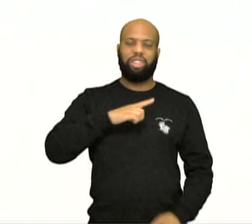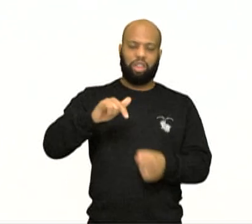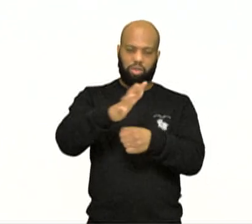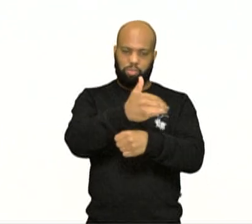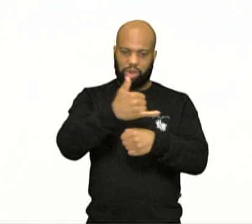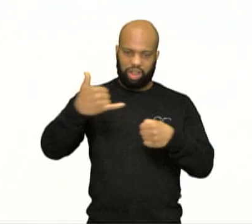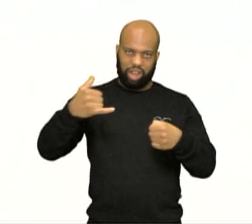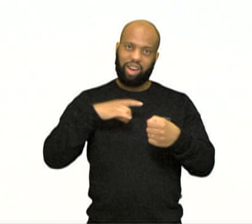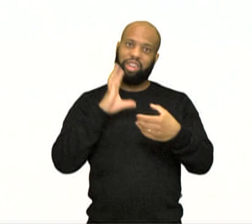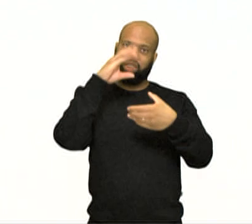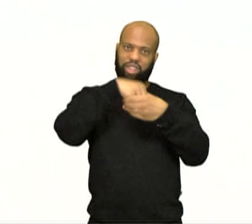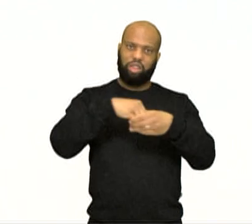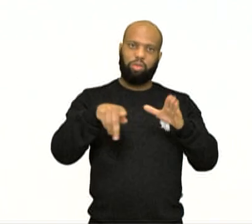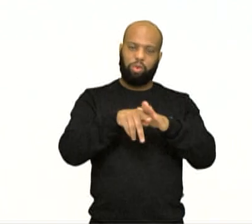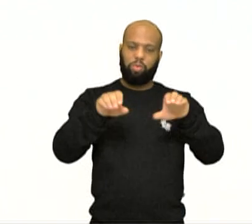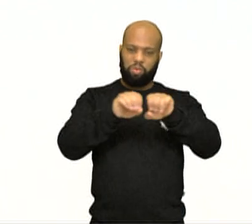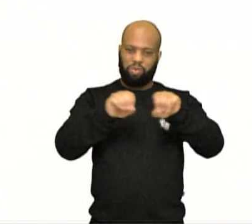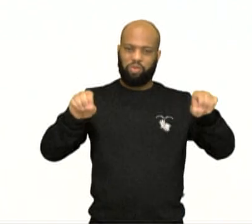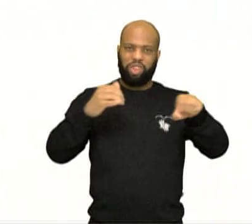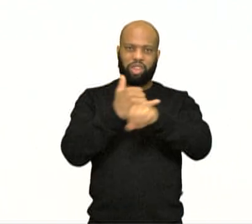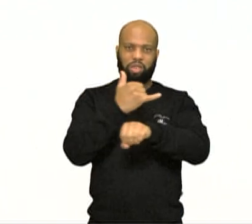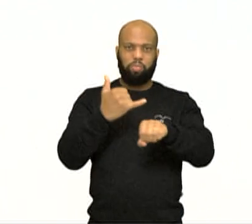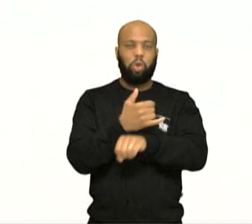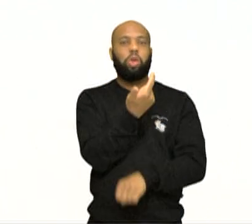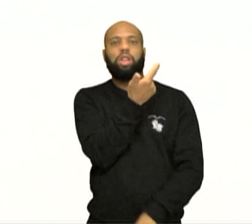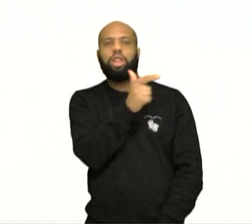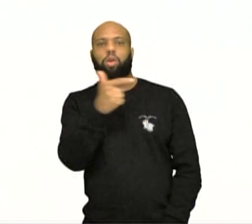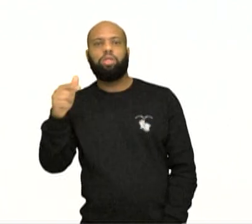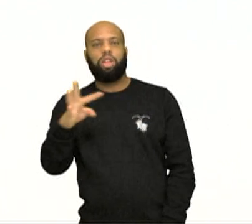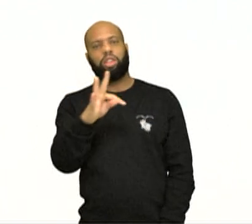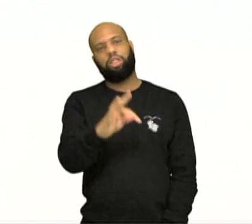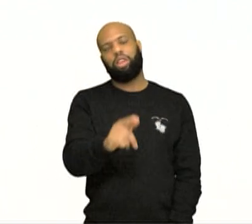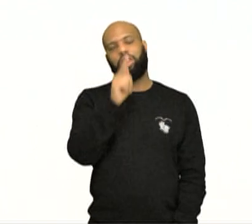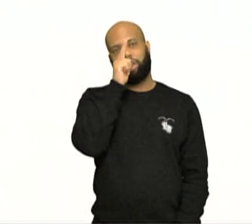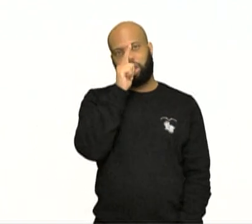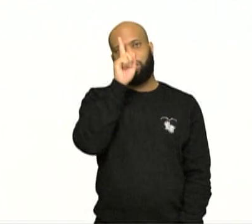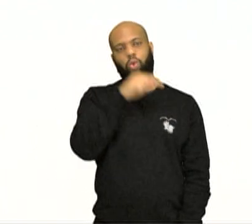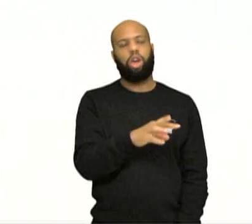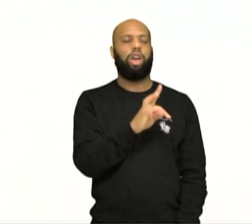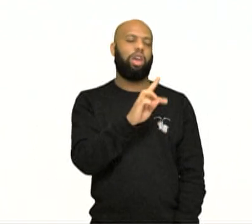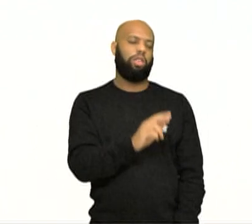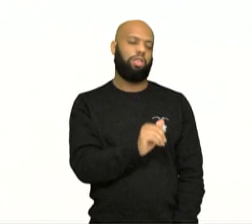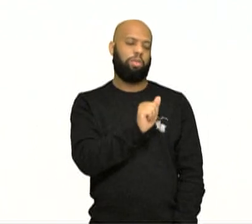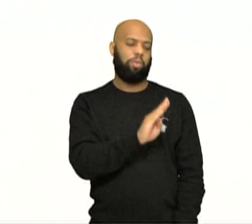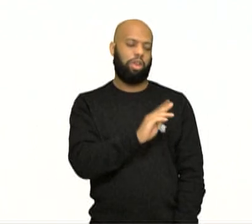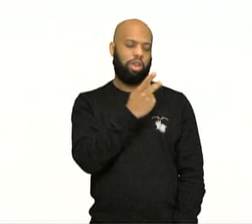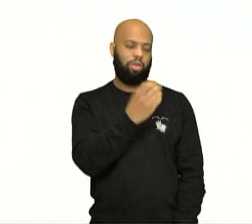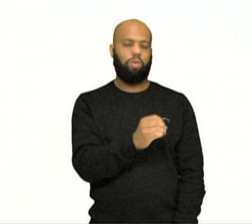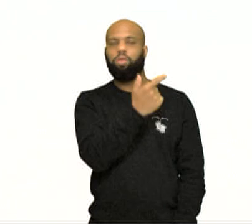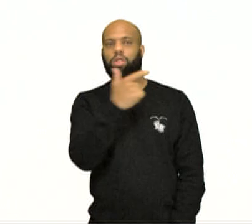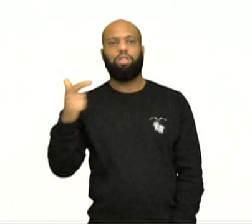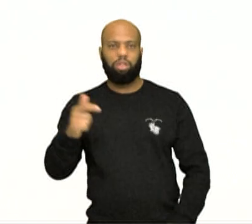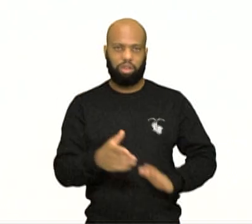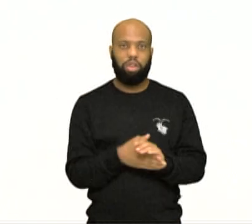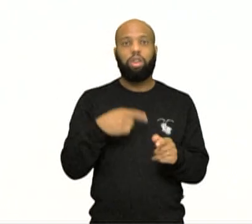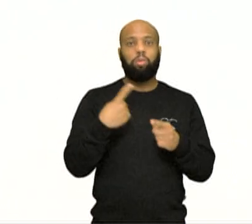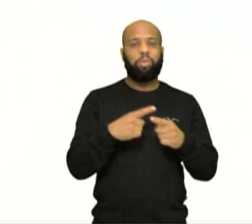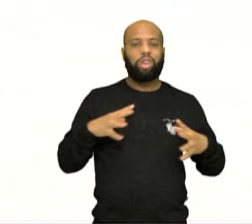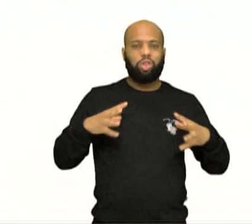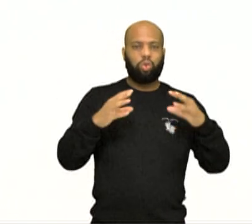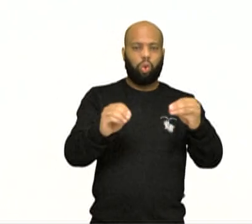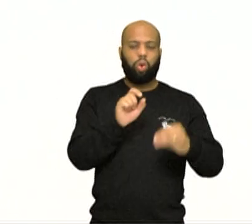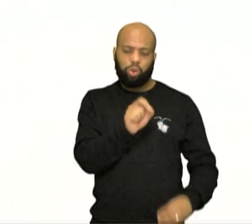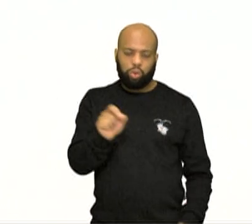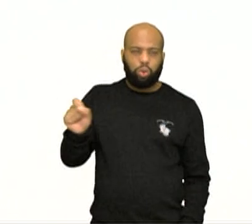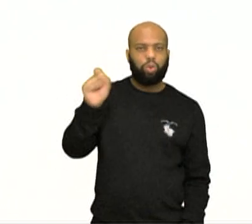condutor, eu não realizo trabalho em nenhum ponto. Não preciso realizar trabalho para carregar essa carga, tá? Porque todos os pontos têm o